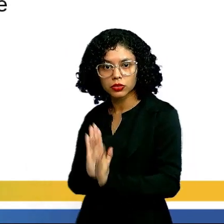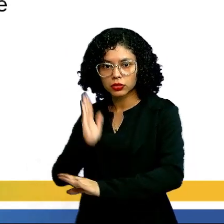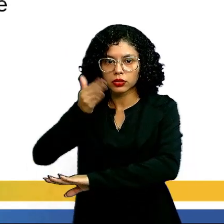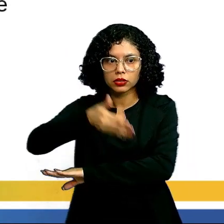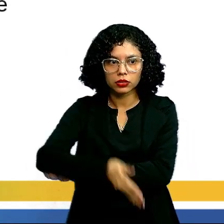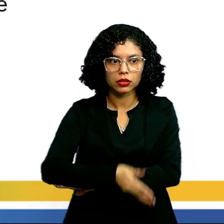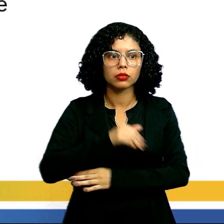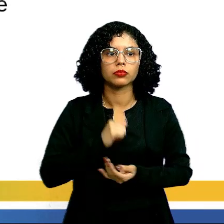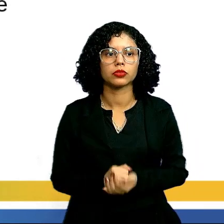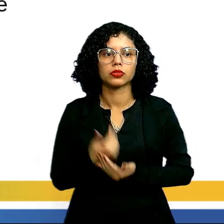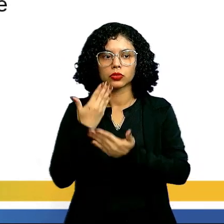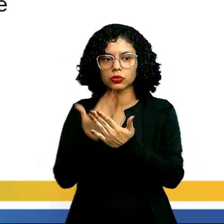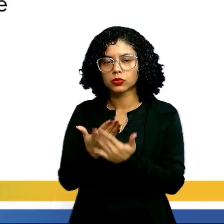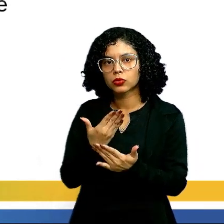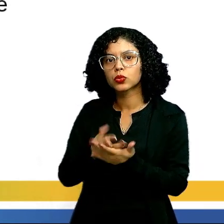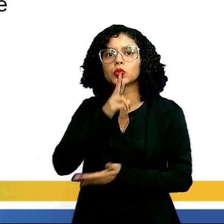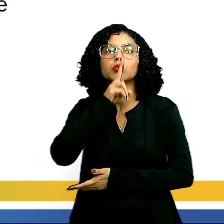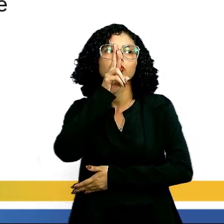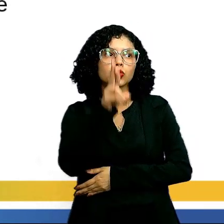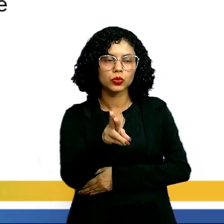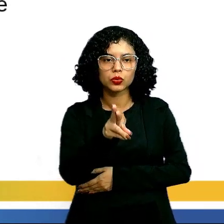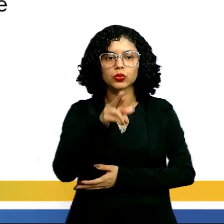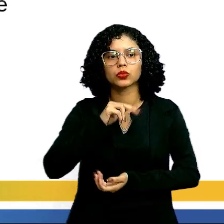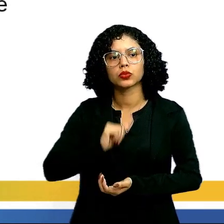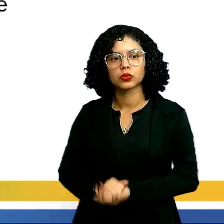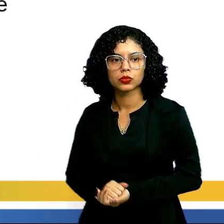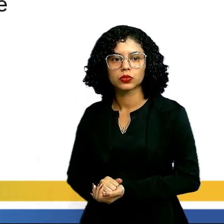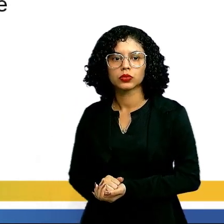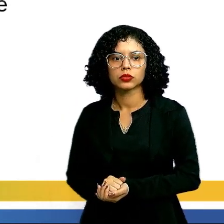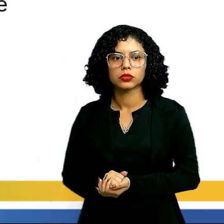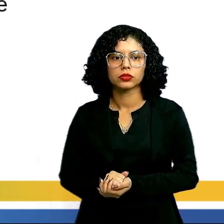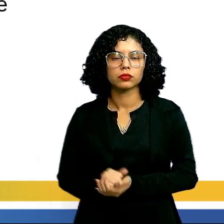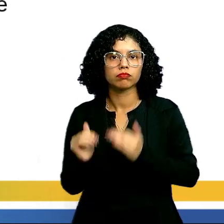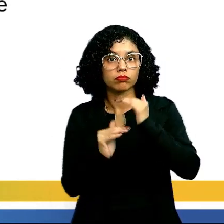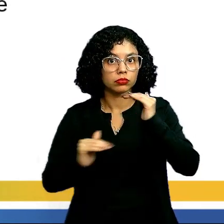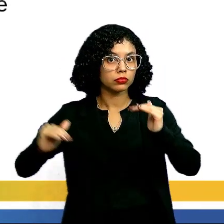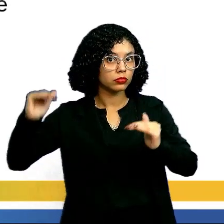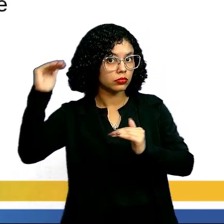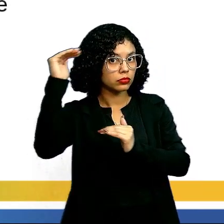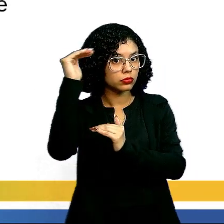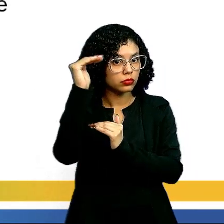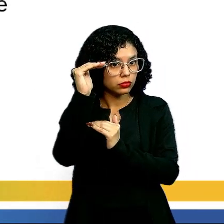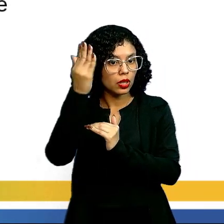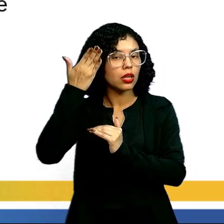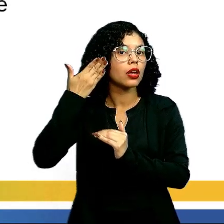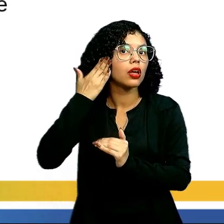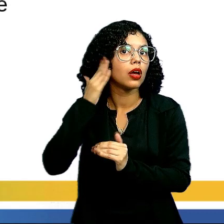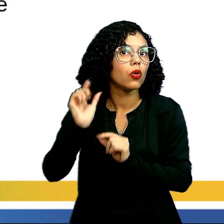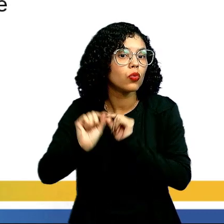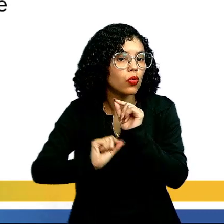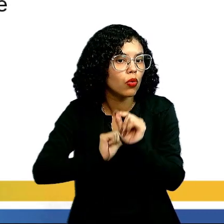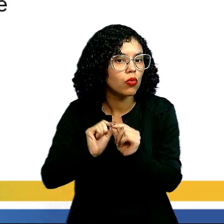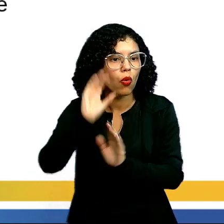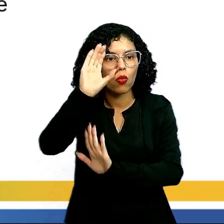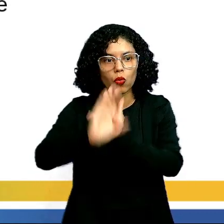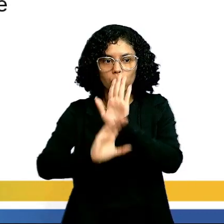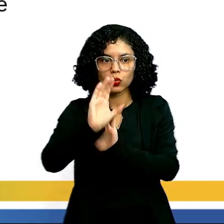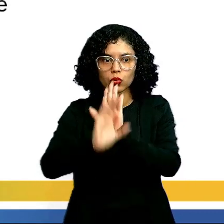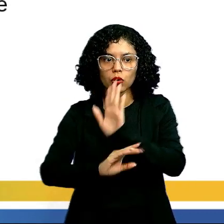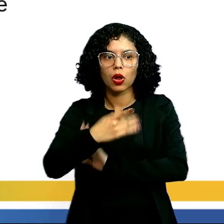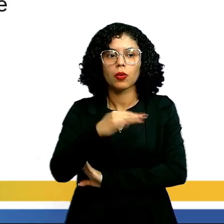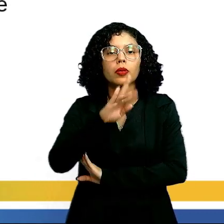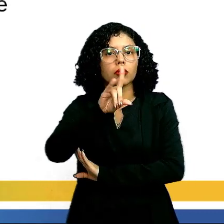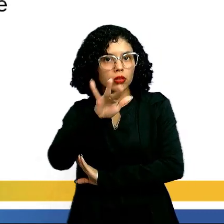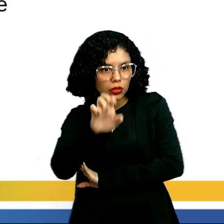de entrarmos no estudo dos cálculos, é relevante entendermos o conceito